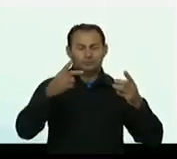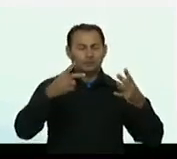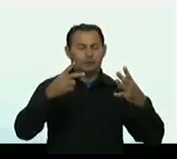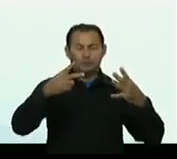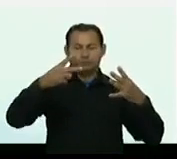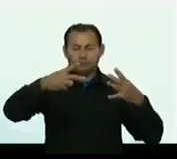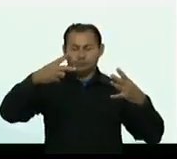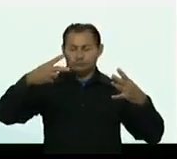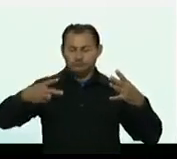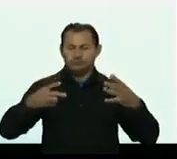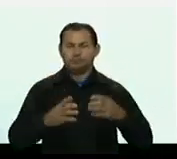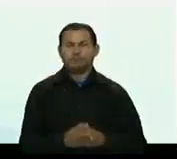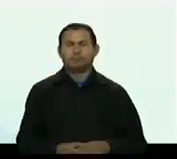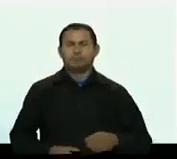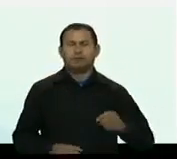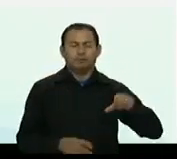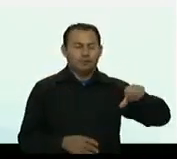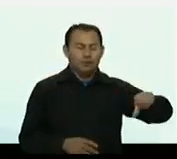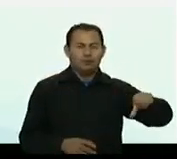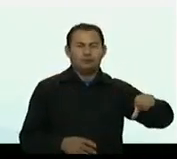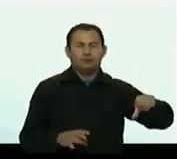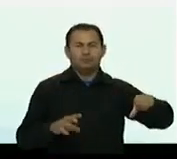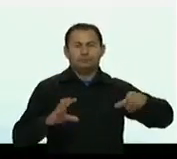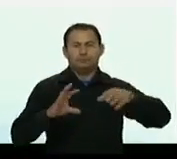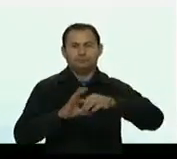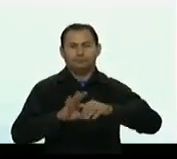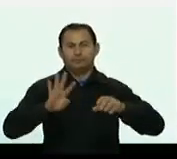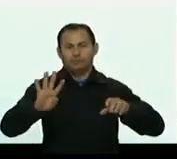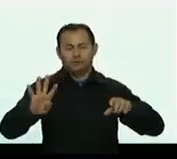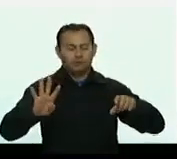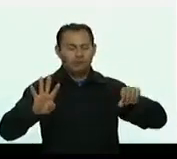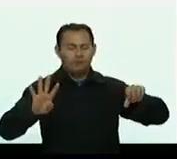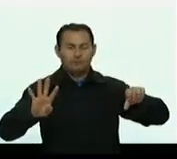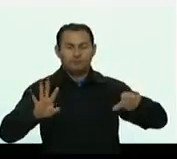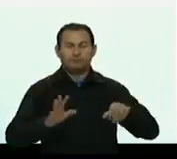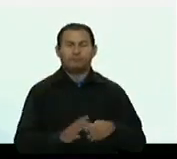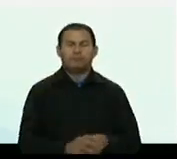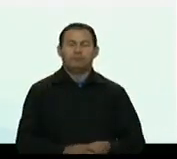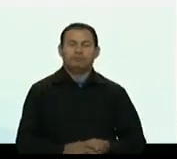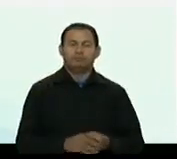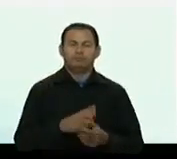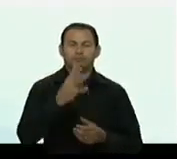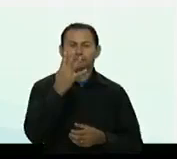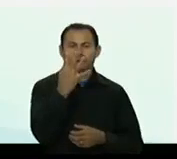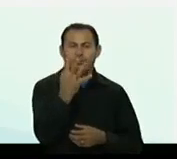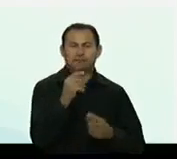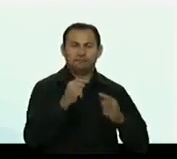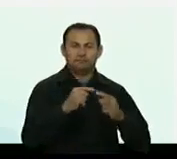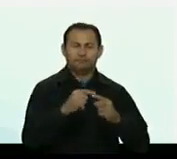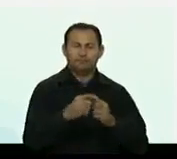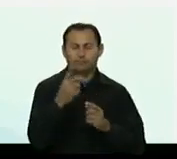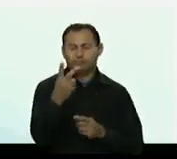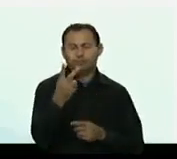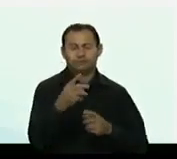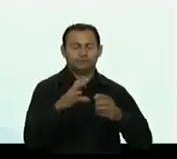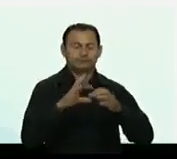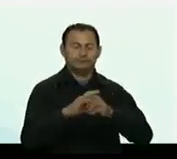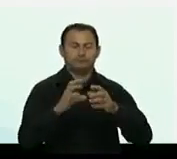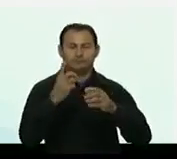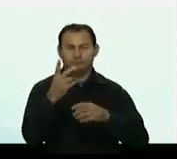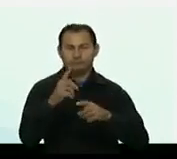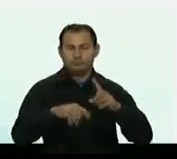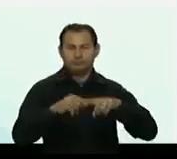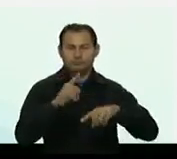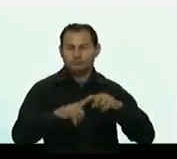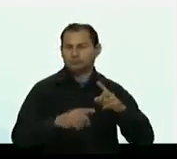Aqui nós também não temos uma função, visto que o 4 ele está tendo correspondente com 2